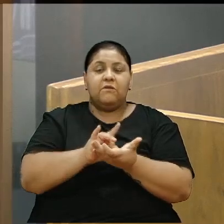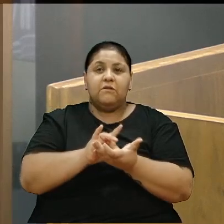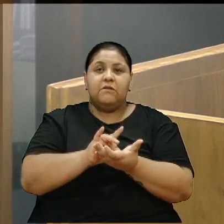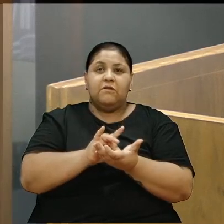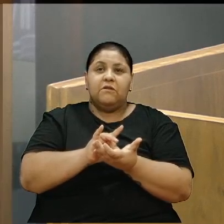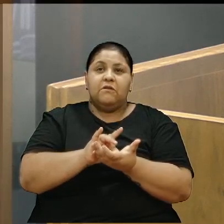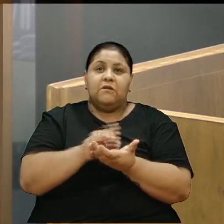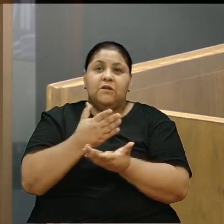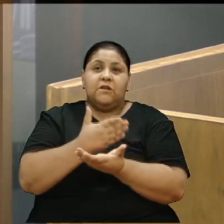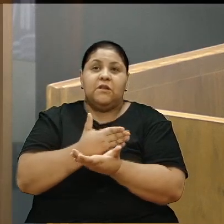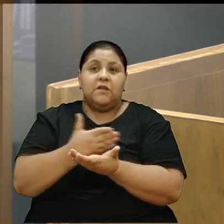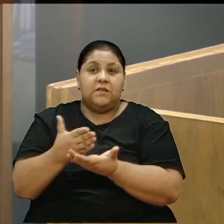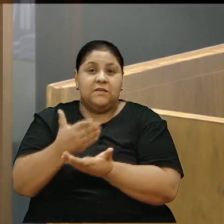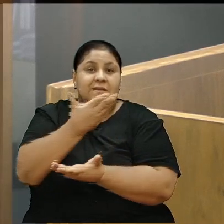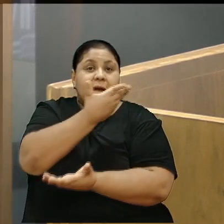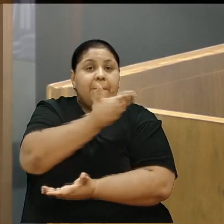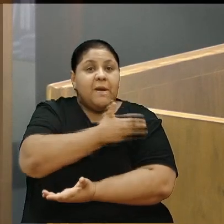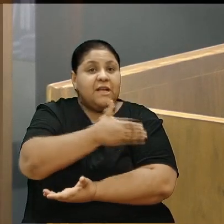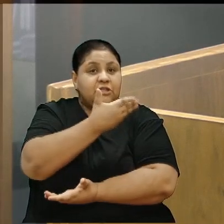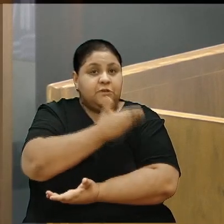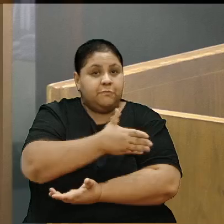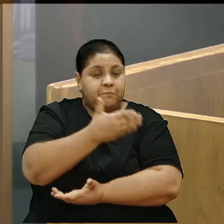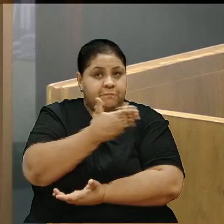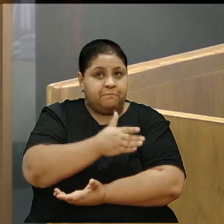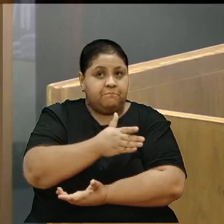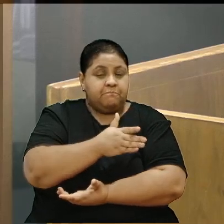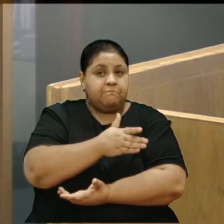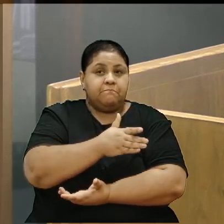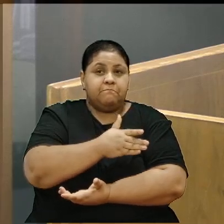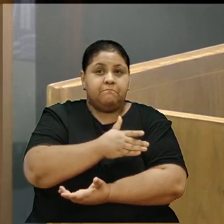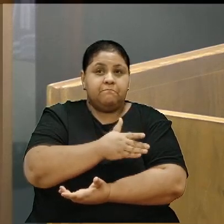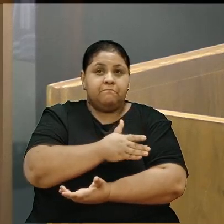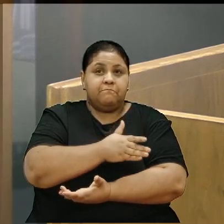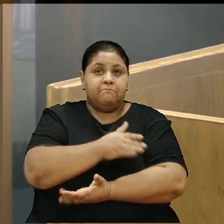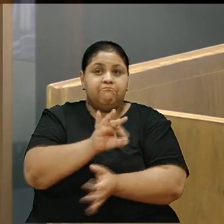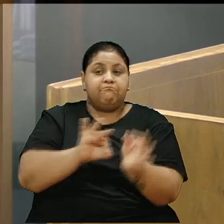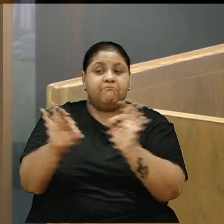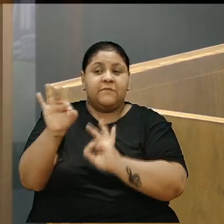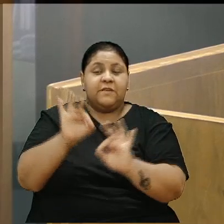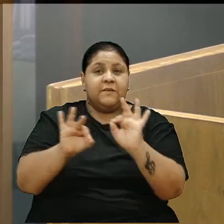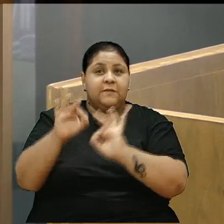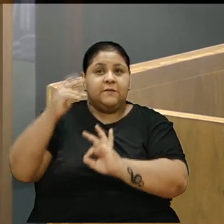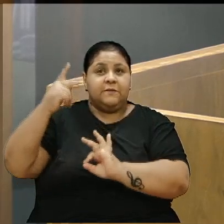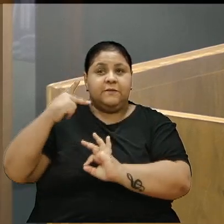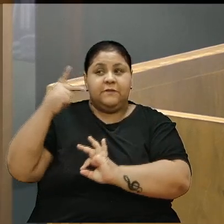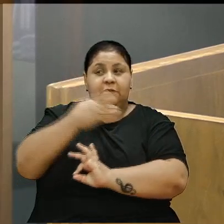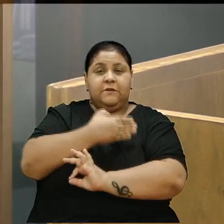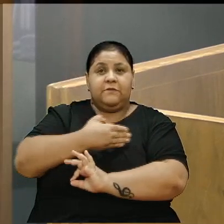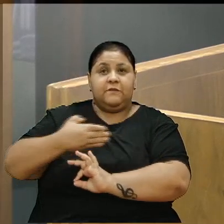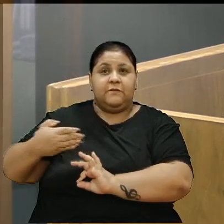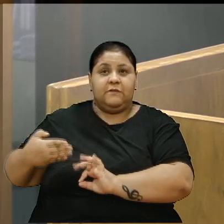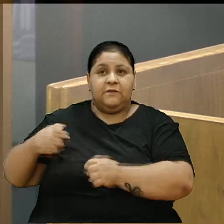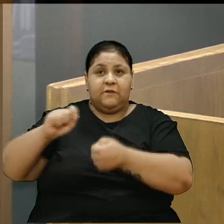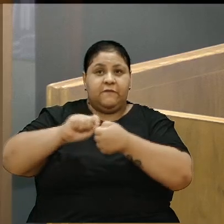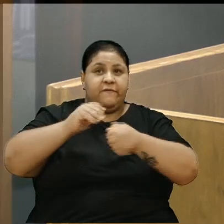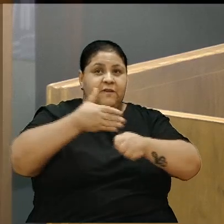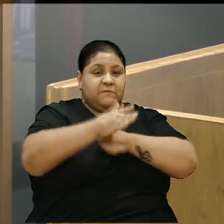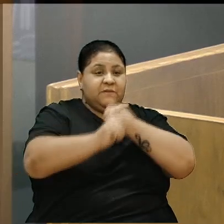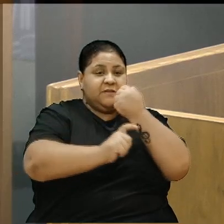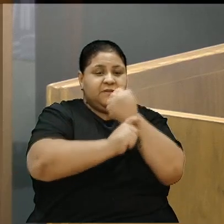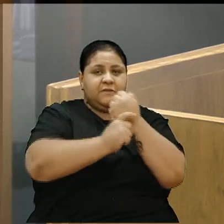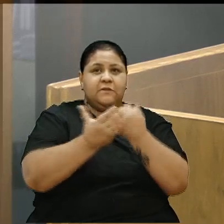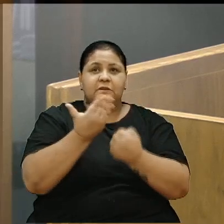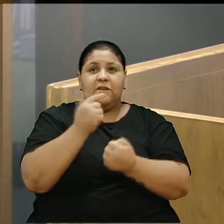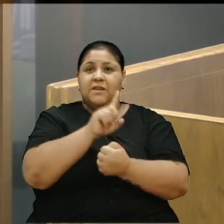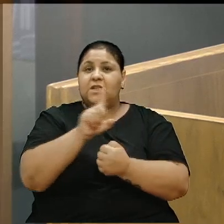ele em voga para direcionamento das políticas públicas naquilo que tange a segurança alimentar, que é muito maior do que o